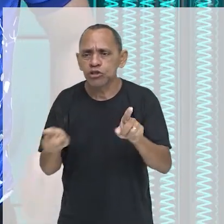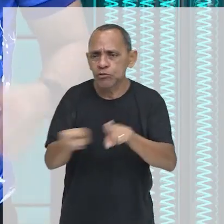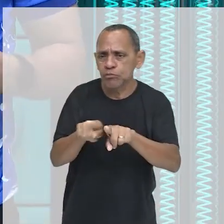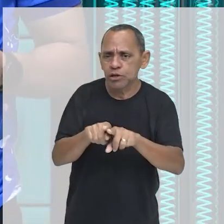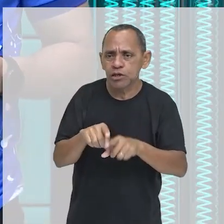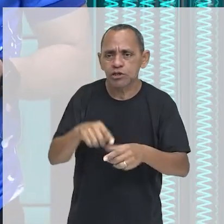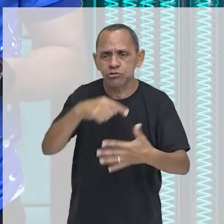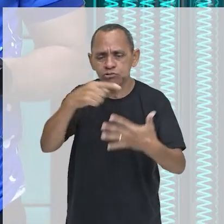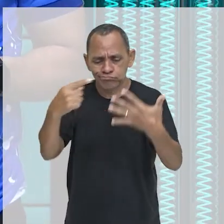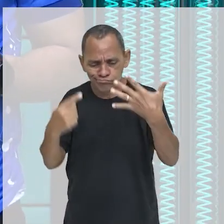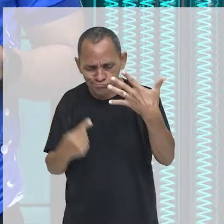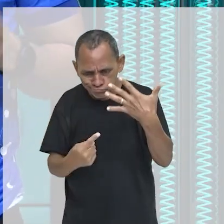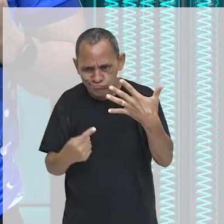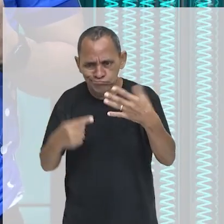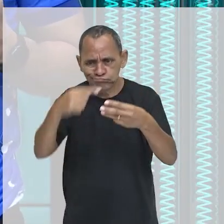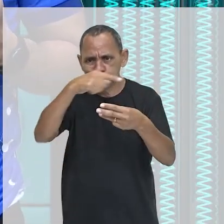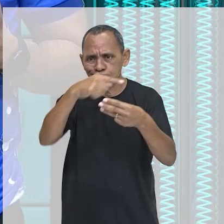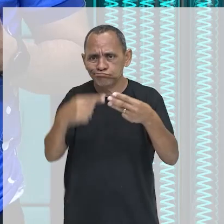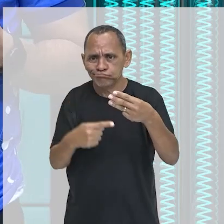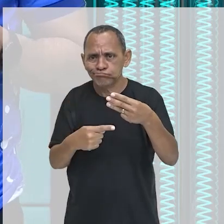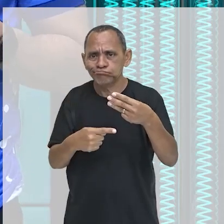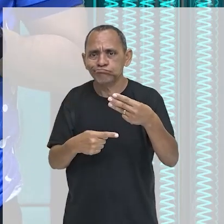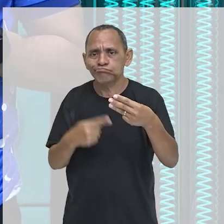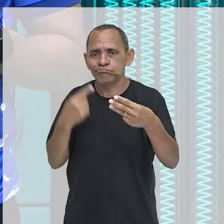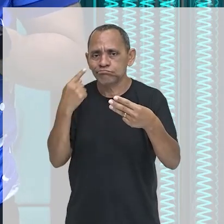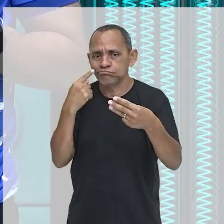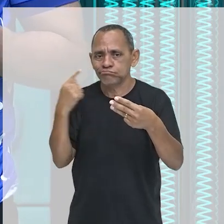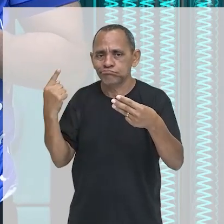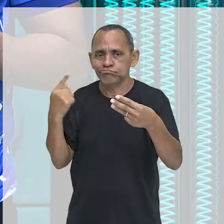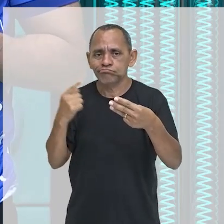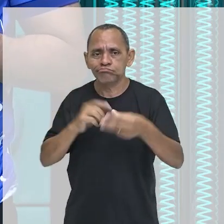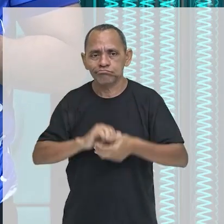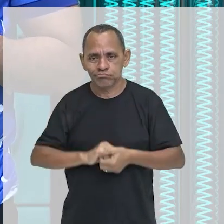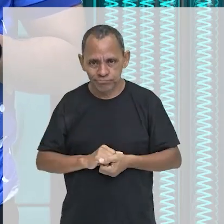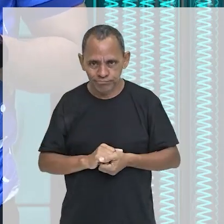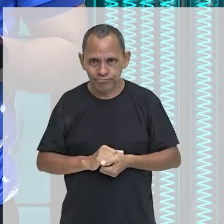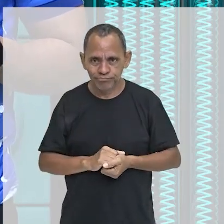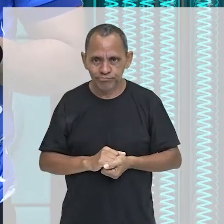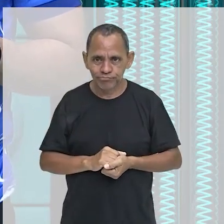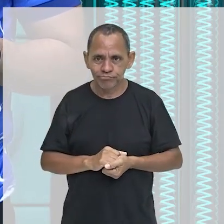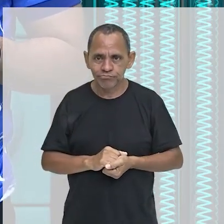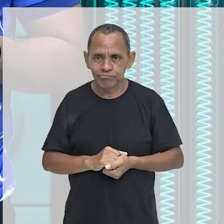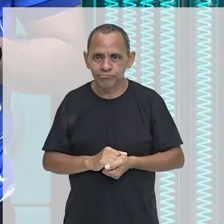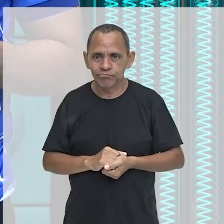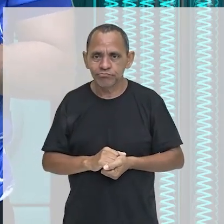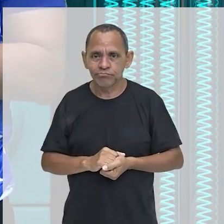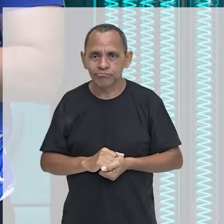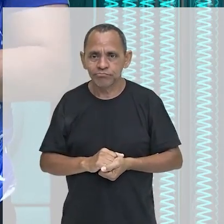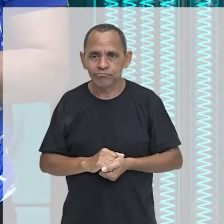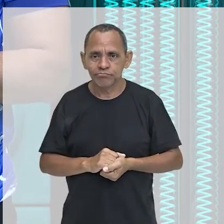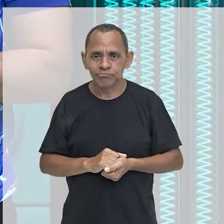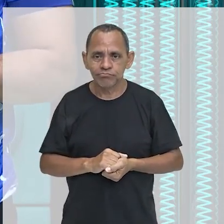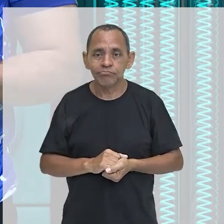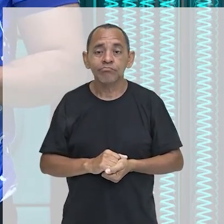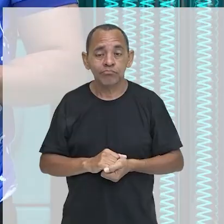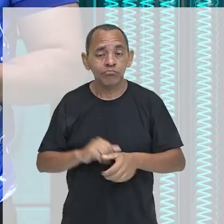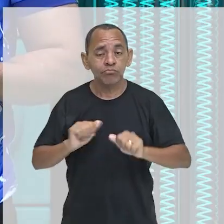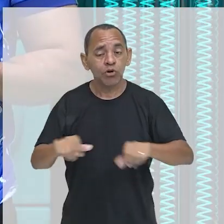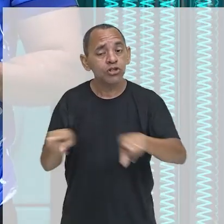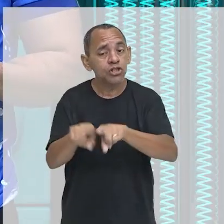né? Eu trouxe 3 preposições, que é because, since, as. Na verdade, because aqui pode ser